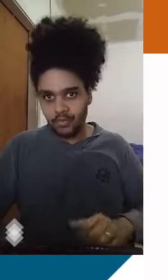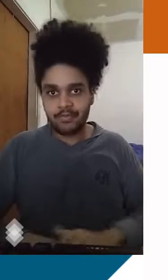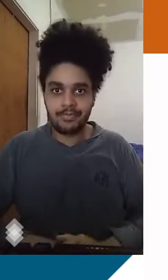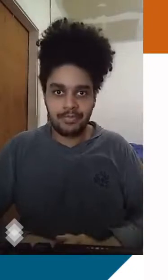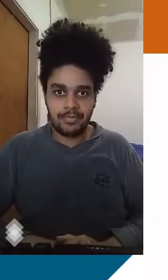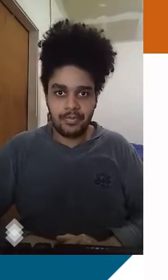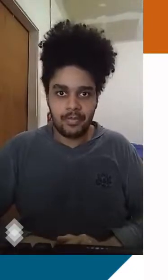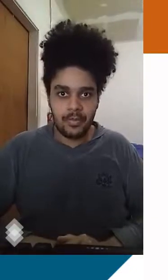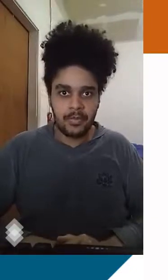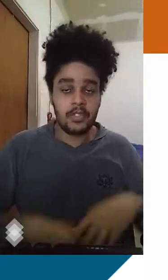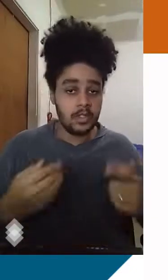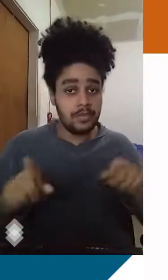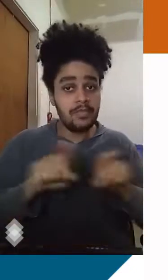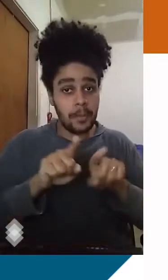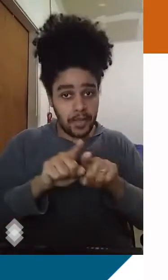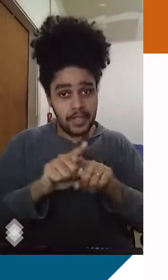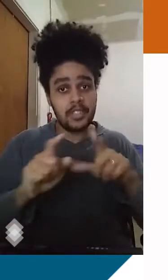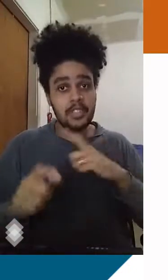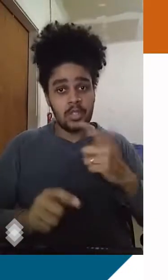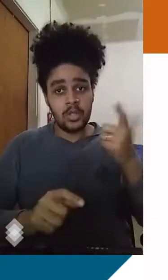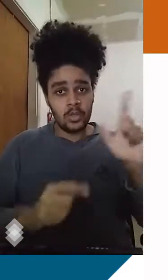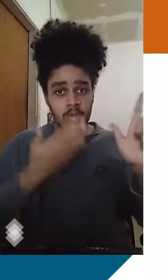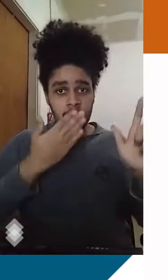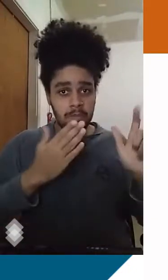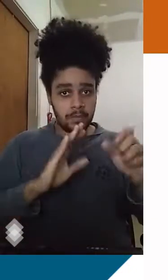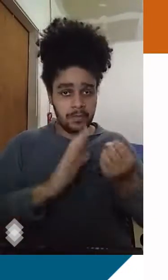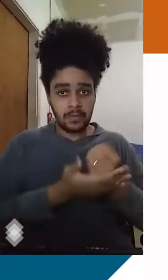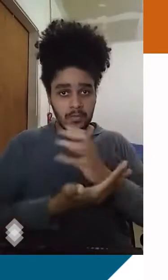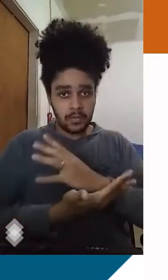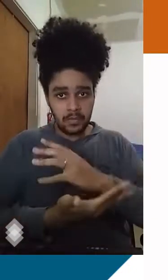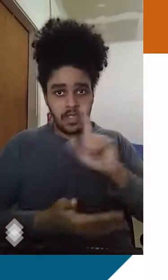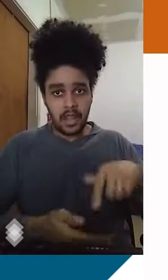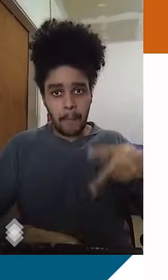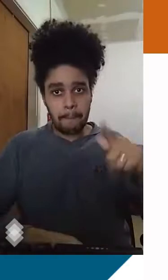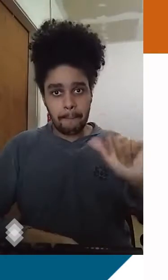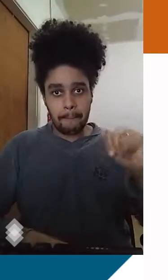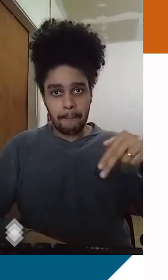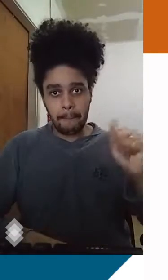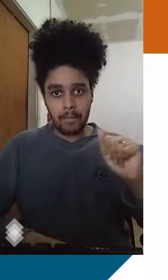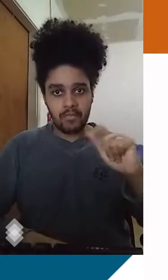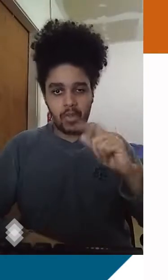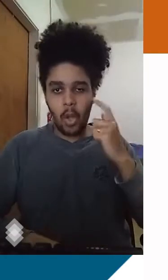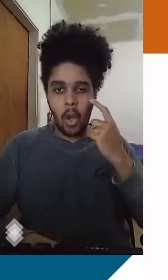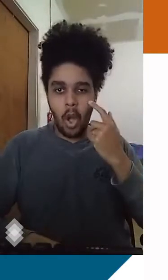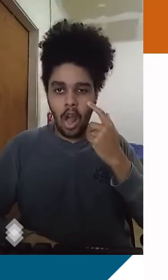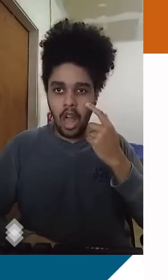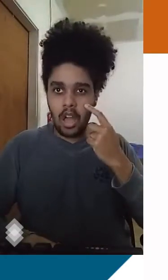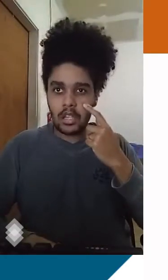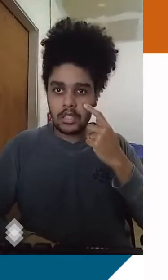exemplo, ou o hemisfério sul, tá? Também existe uma outra projeção, que é a projeção plana, gente.